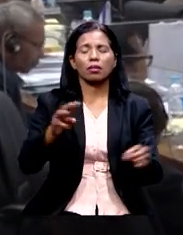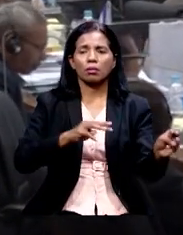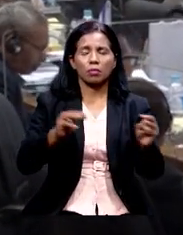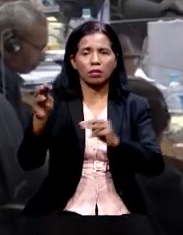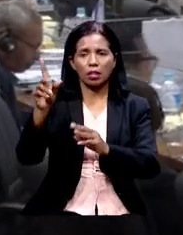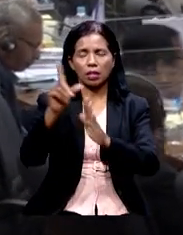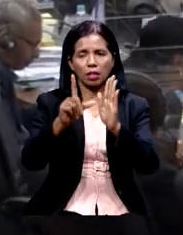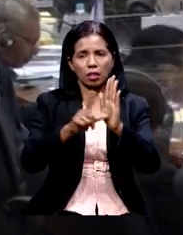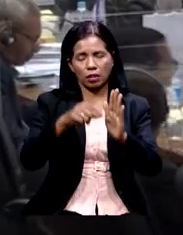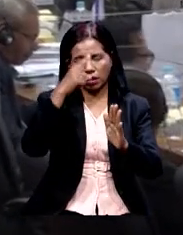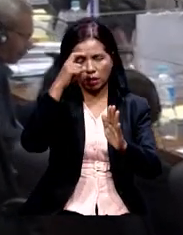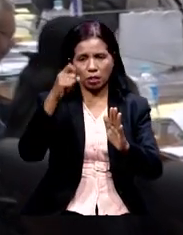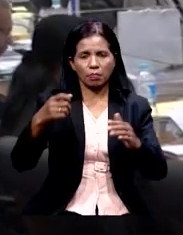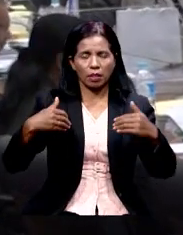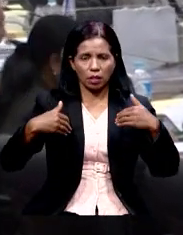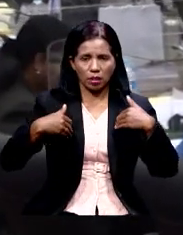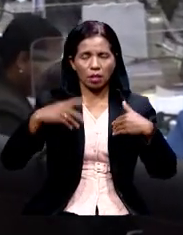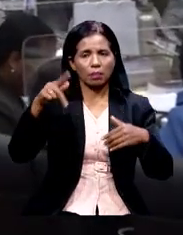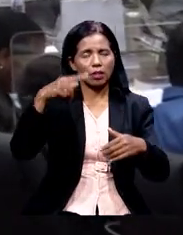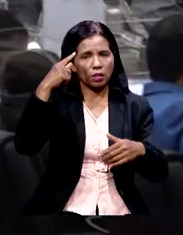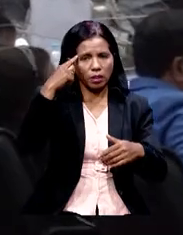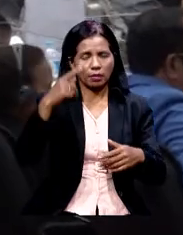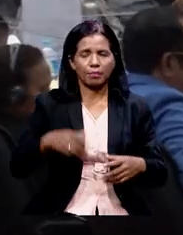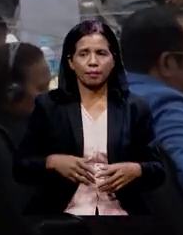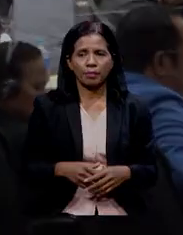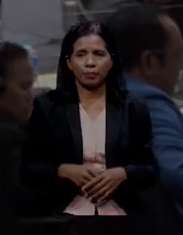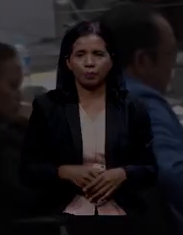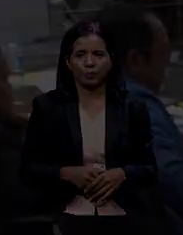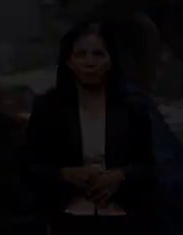também e a vingança política. Celina Lopes, Dilma Sujeti, GMN.